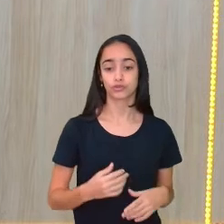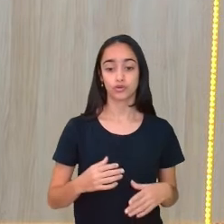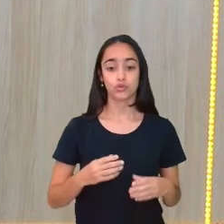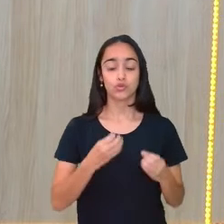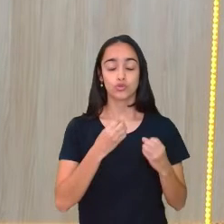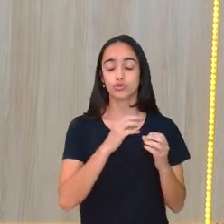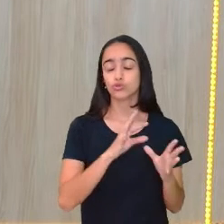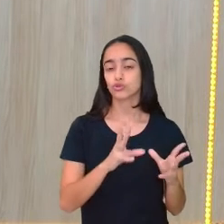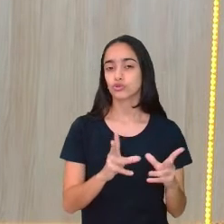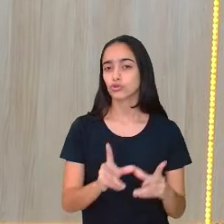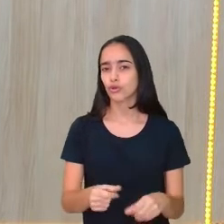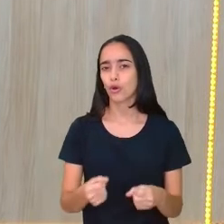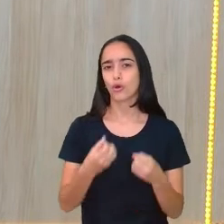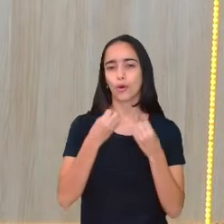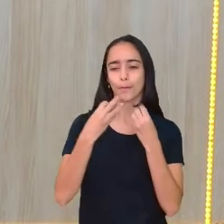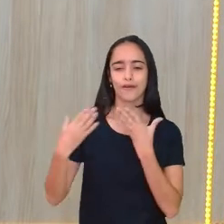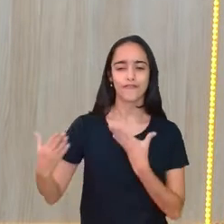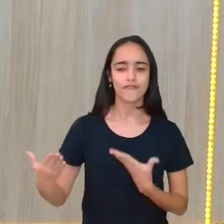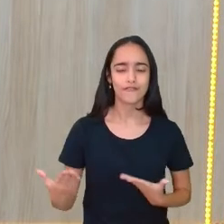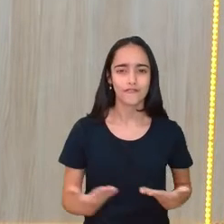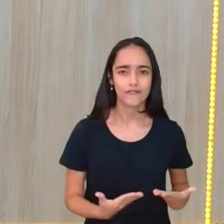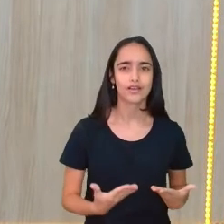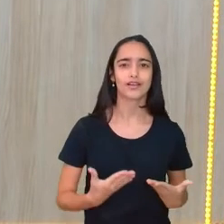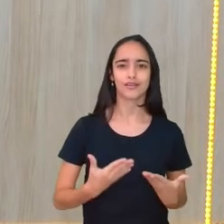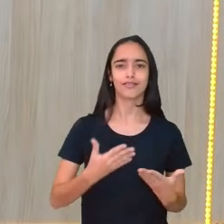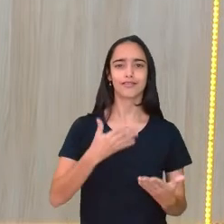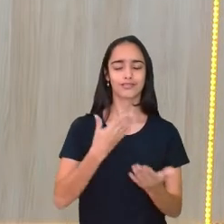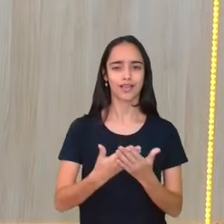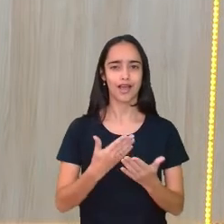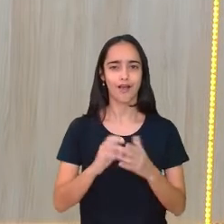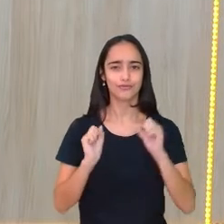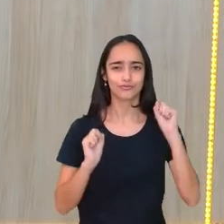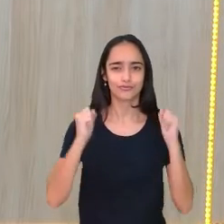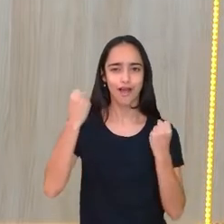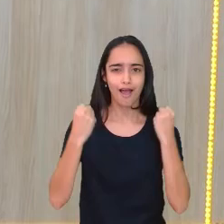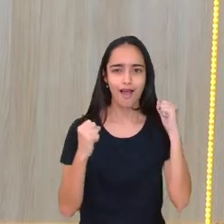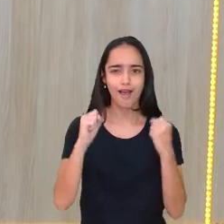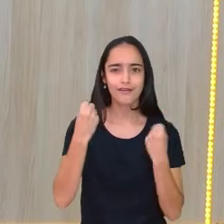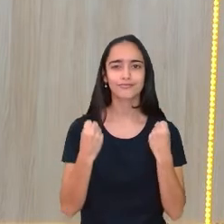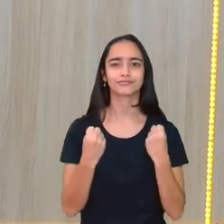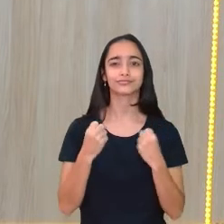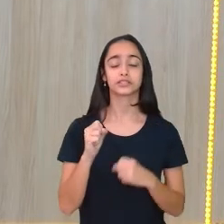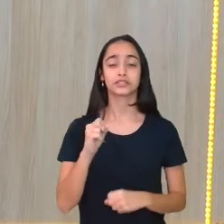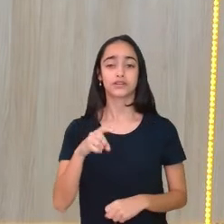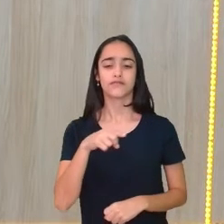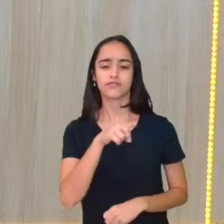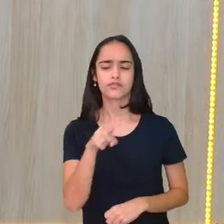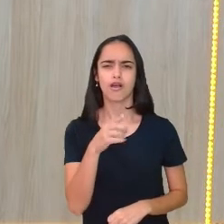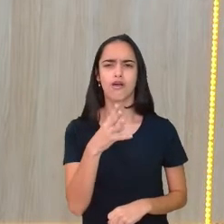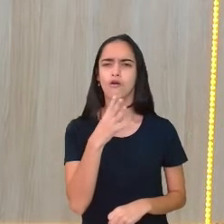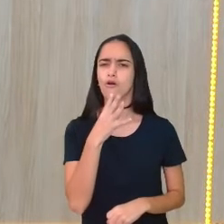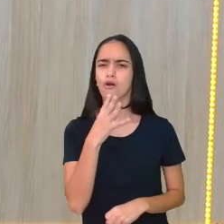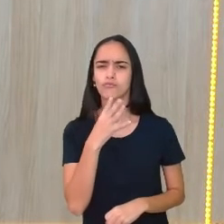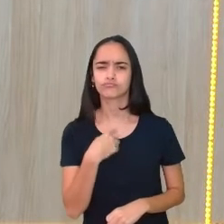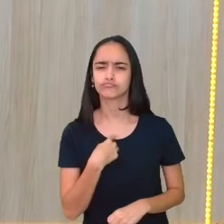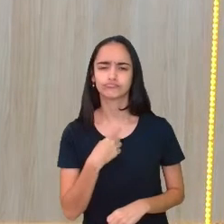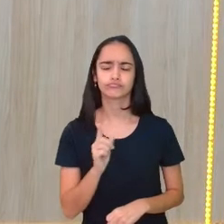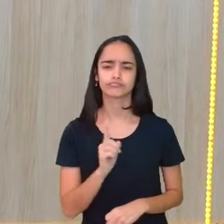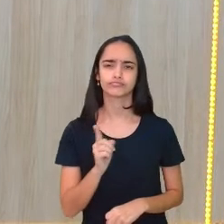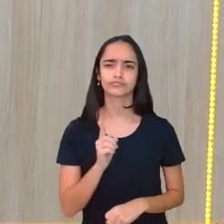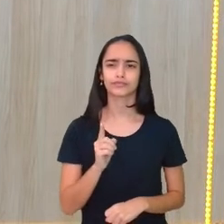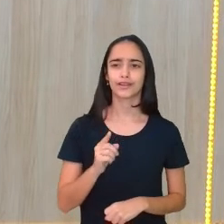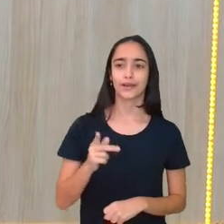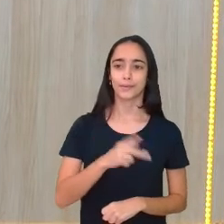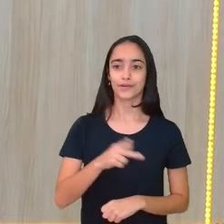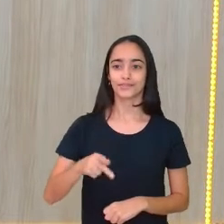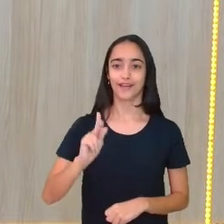todas bem-vindos e bem-vindas a mais uma aula de Educação Física. Se você não me conhece, eu me chamo Heleno Júnior e sou